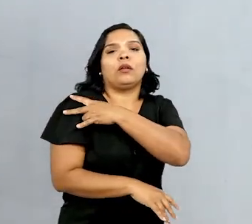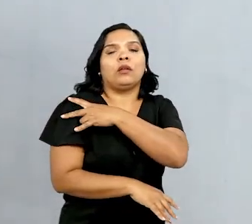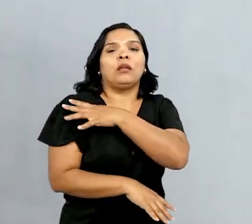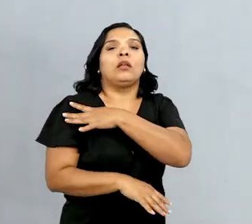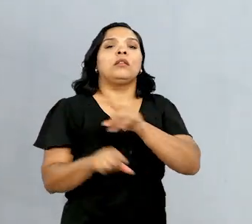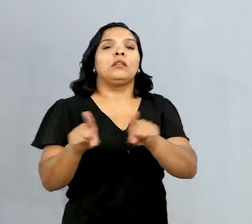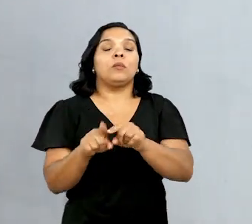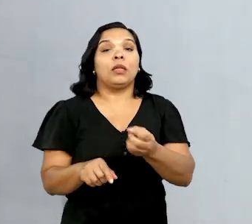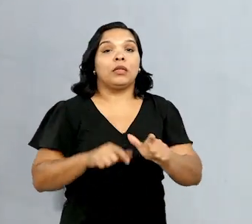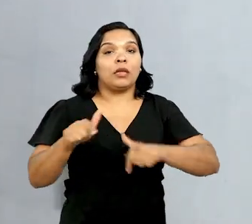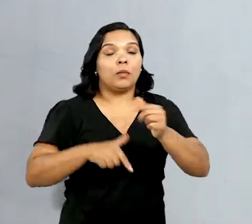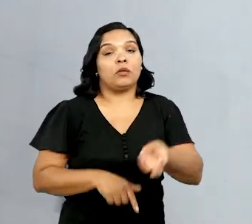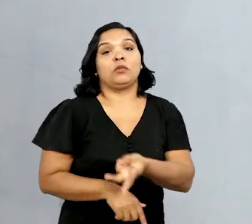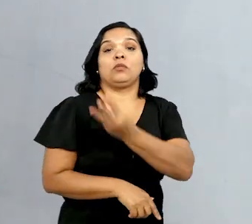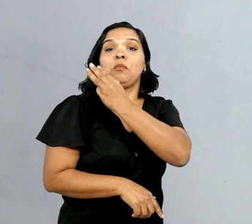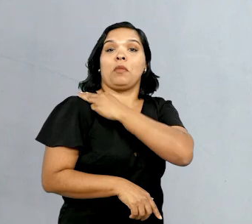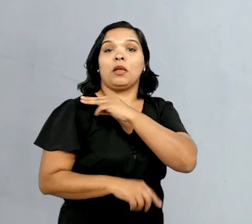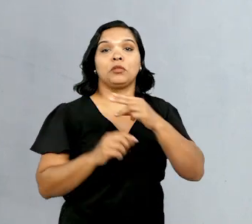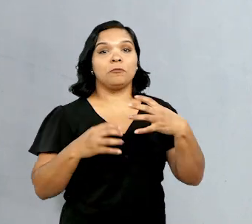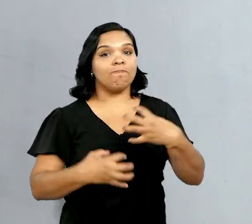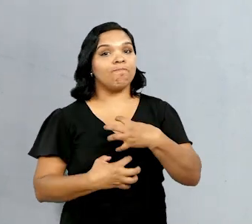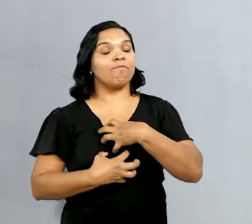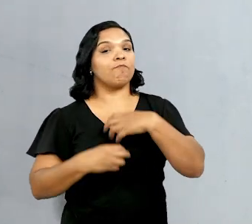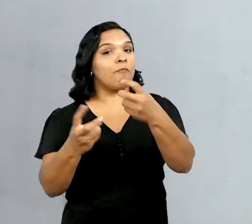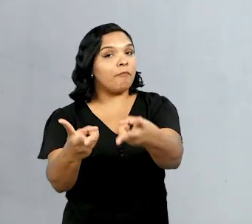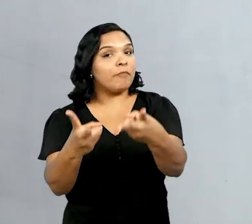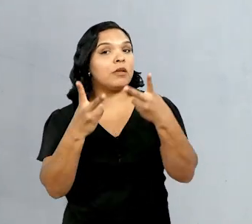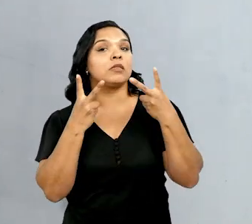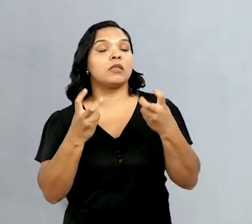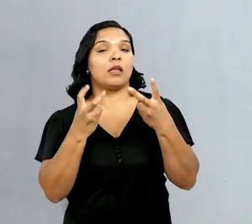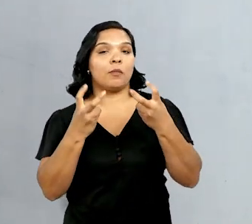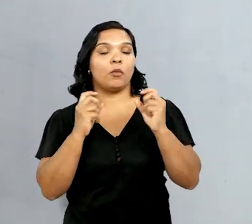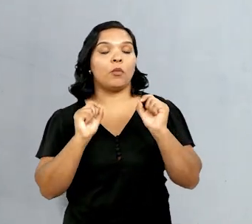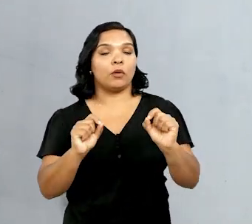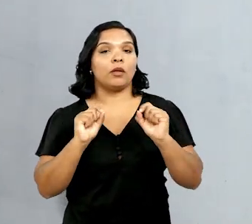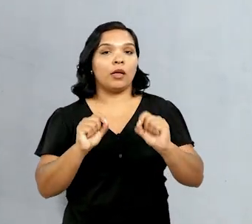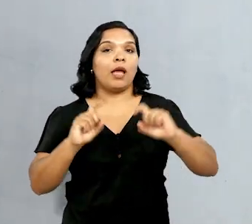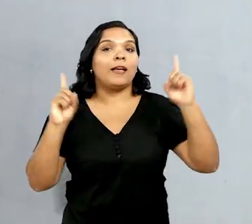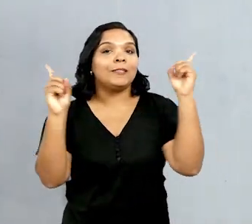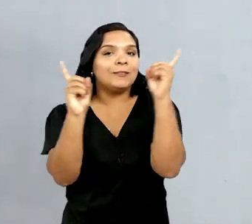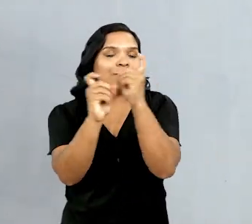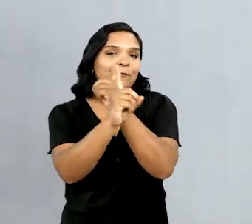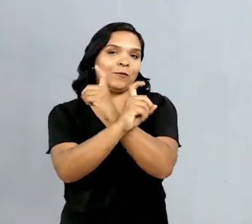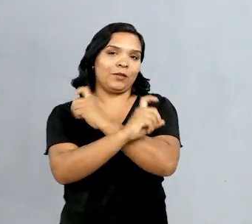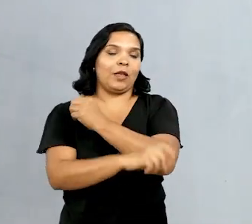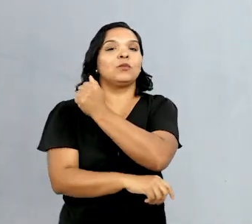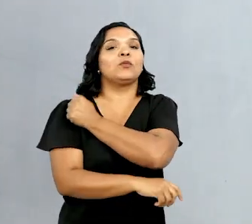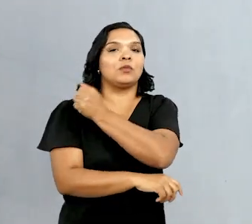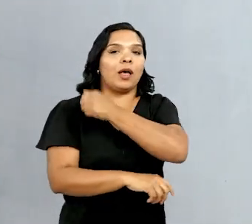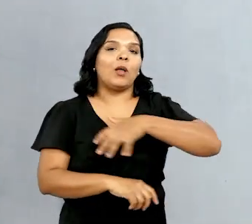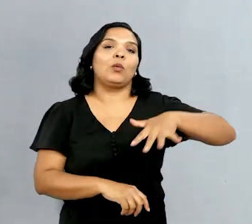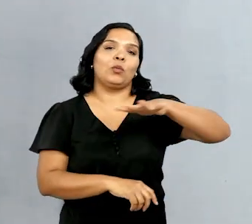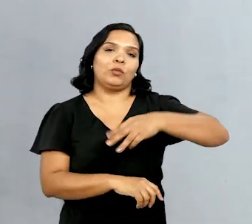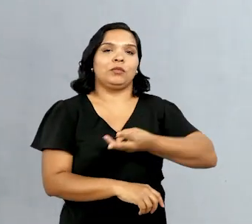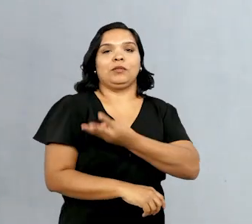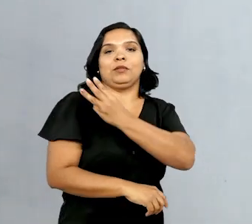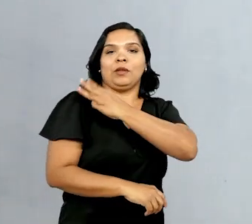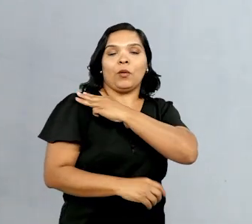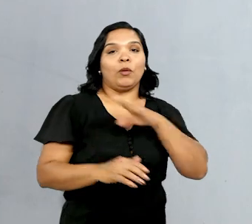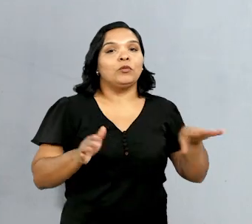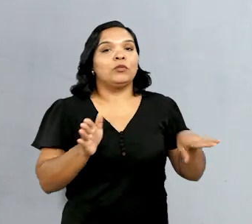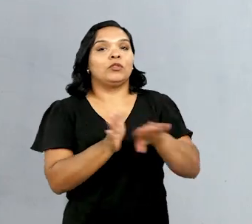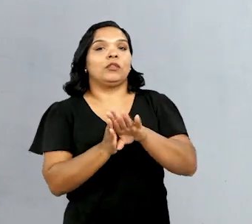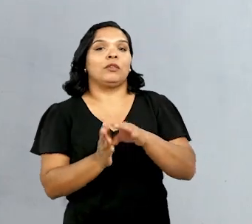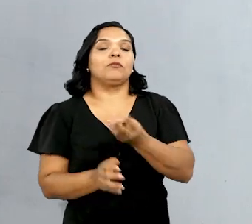Eu trabalho com ensino médio, principalmente. Eu sinto muito essa dificuldade nos alunos, nos estudantes,